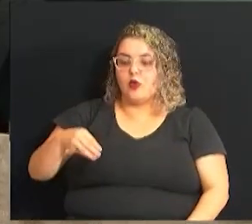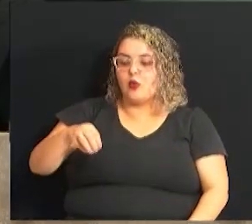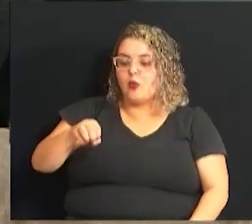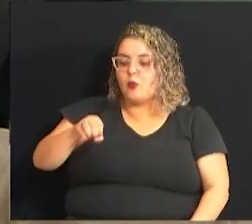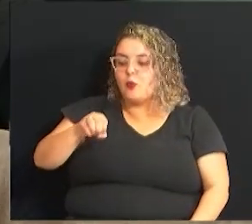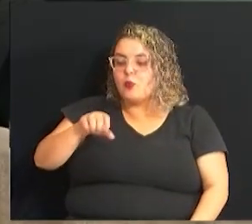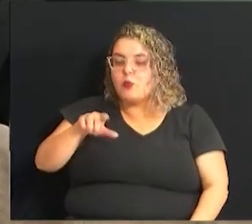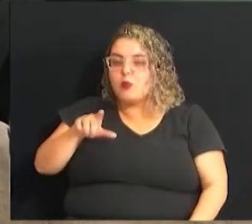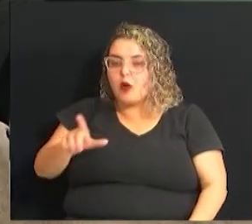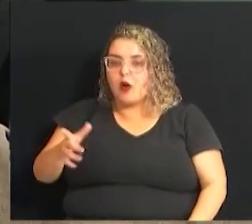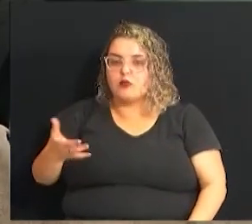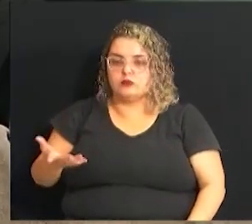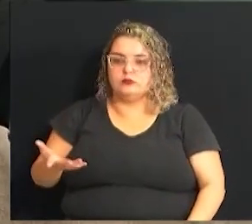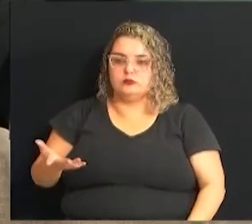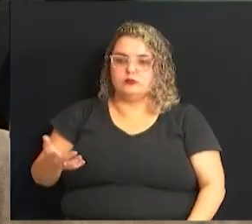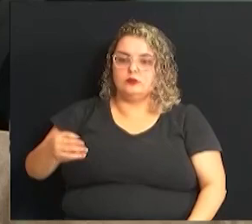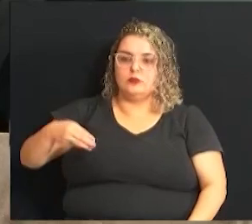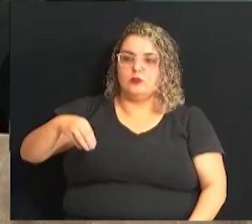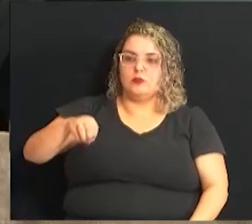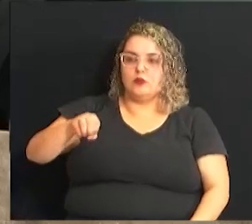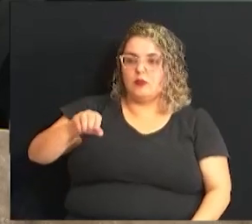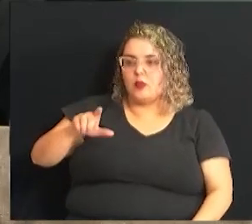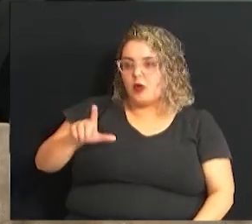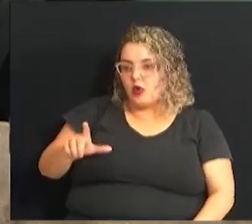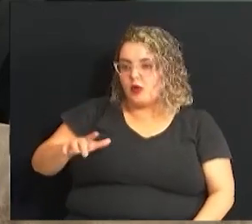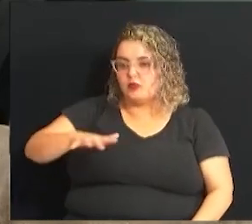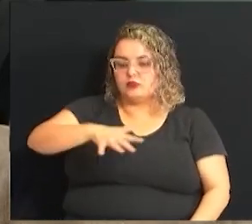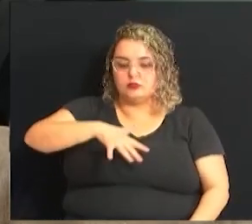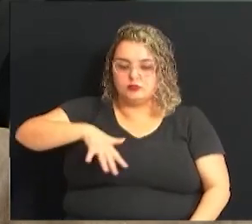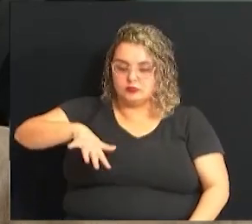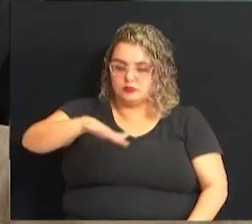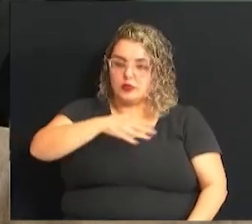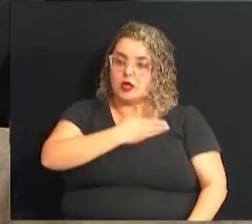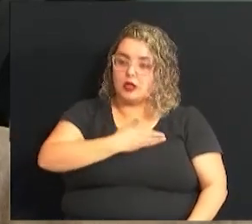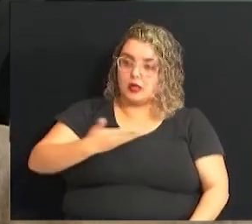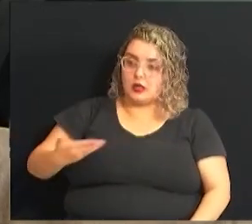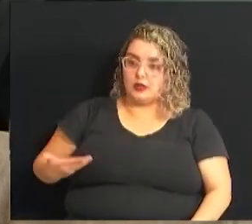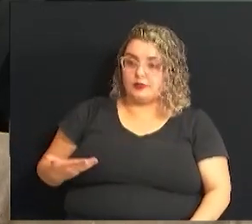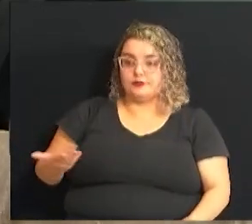mall. Então, um mall numa área pública